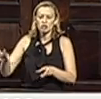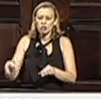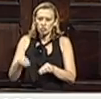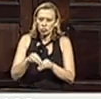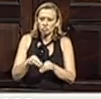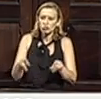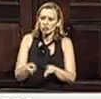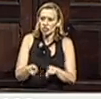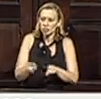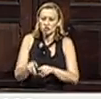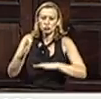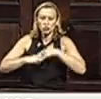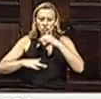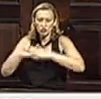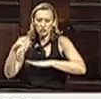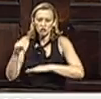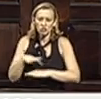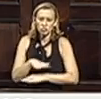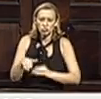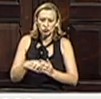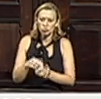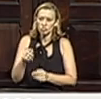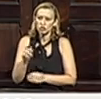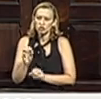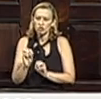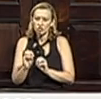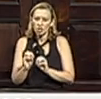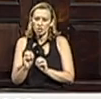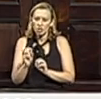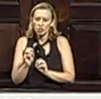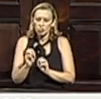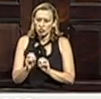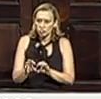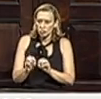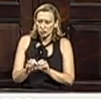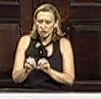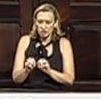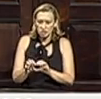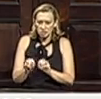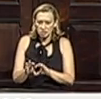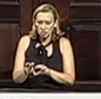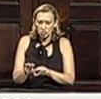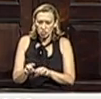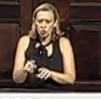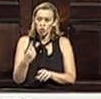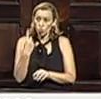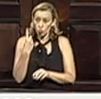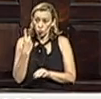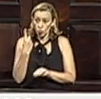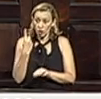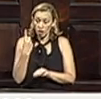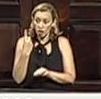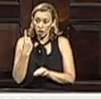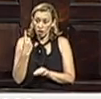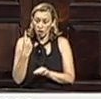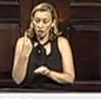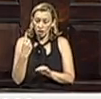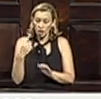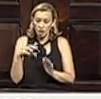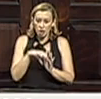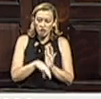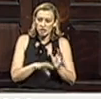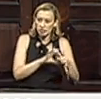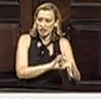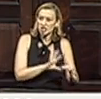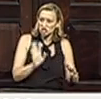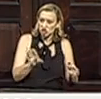profissionais da educação definidos. Uma emenda já retirou, aprovada, retirou